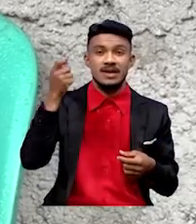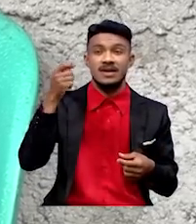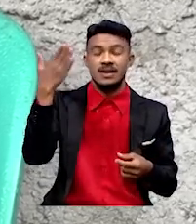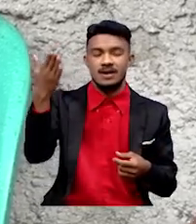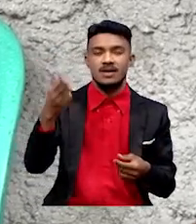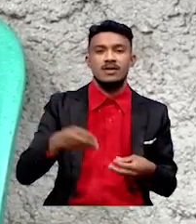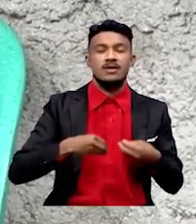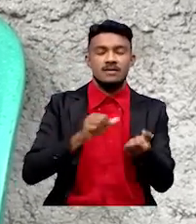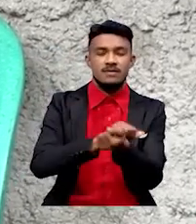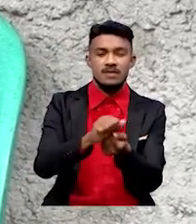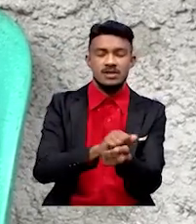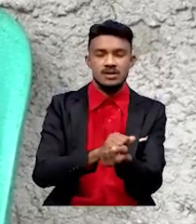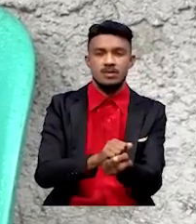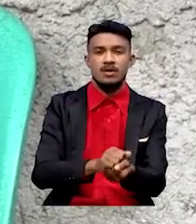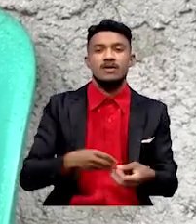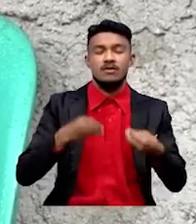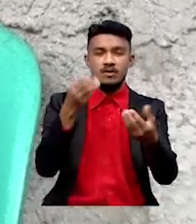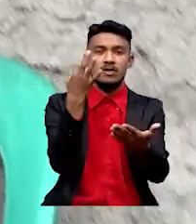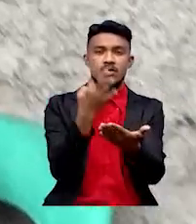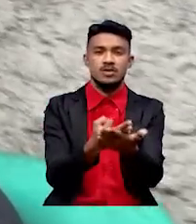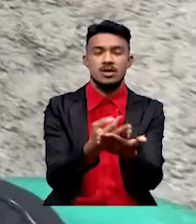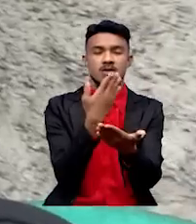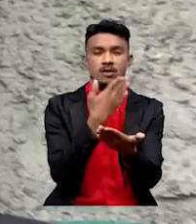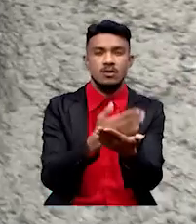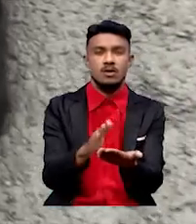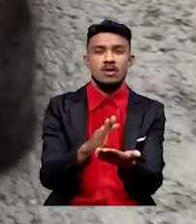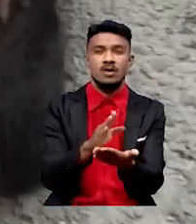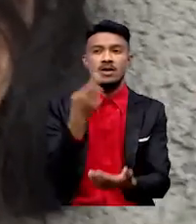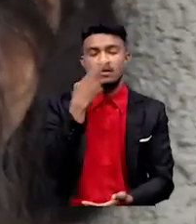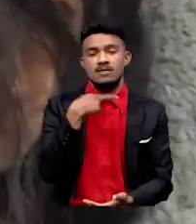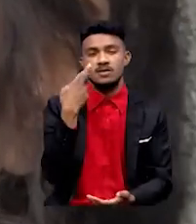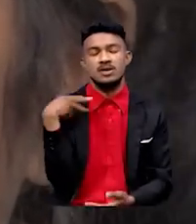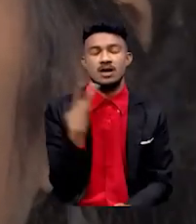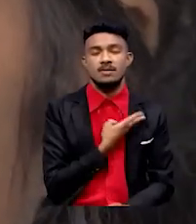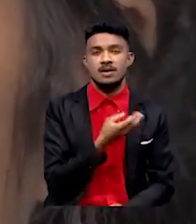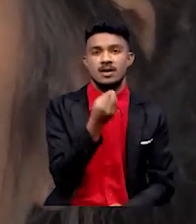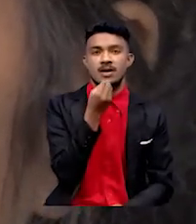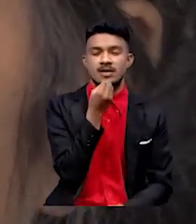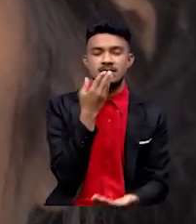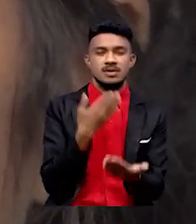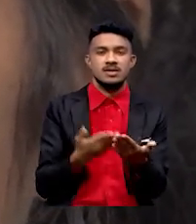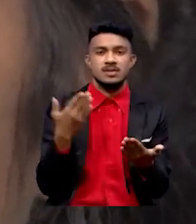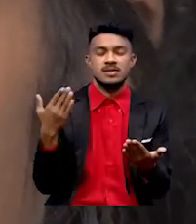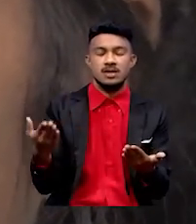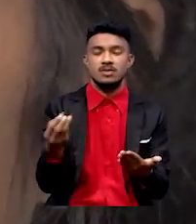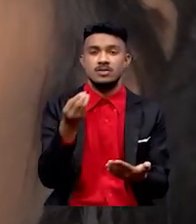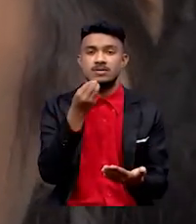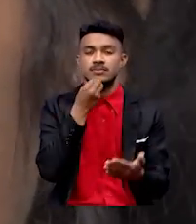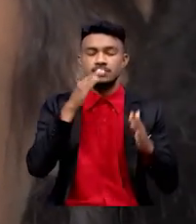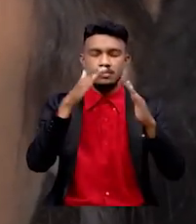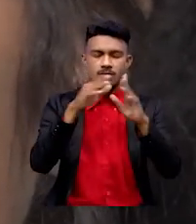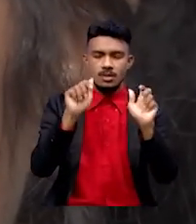fosa hau. Ne ode hola fosa miha. Hola botrumo malara miha. Ansa